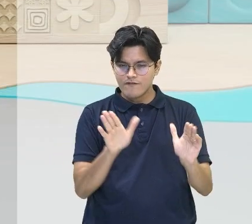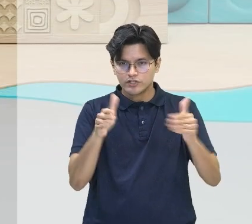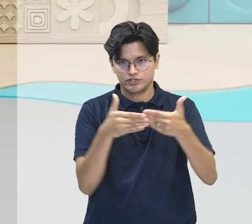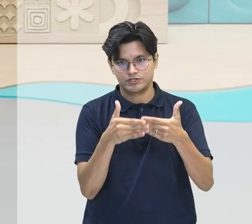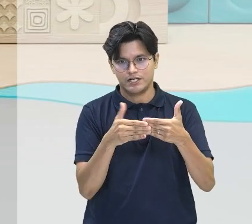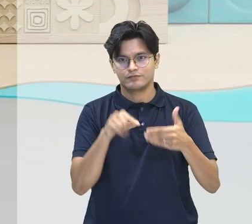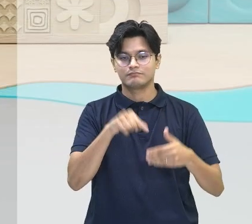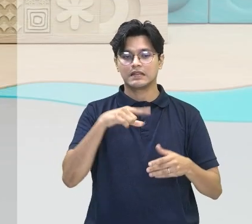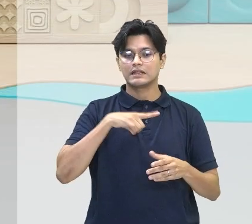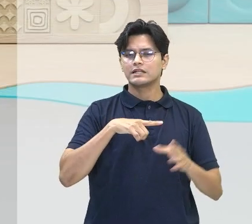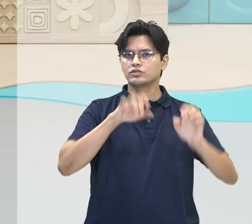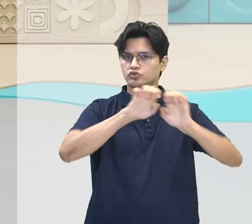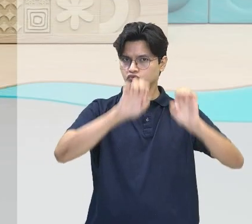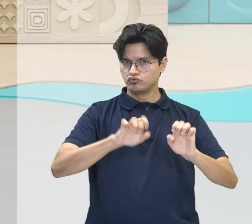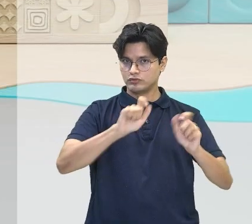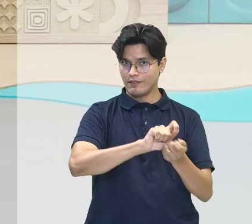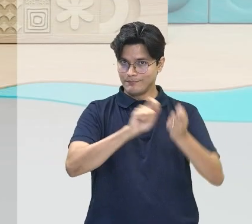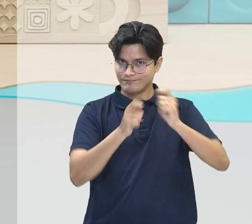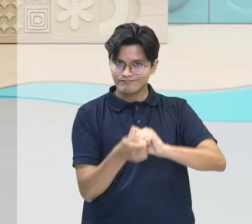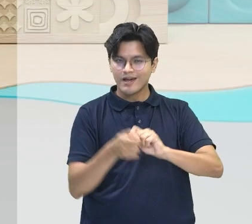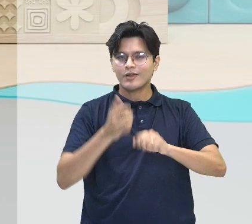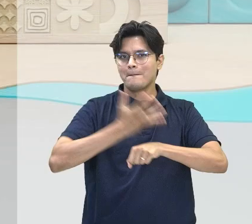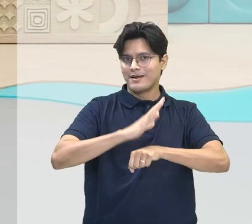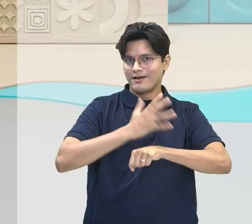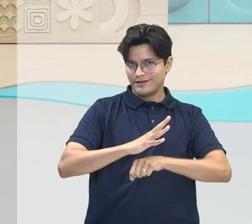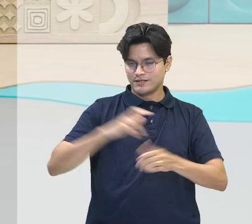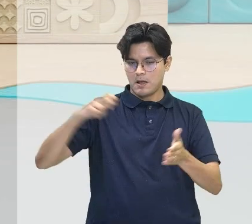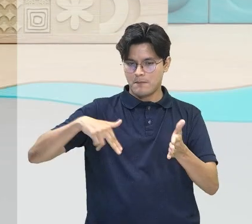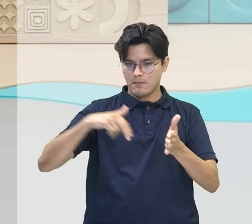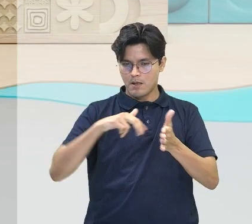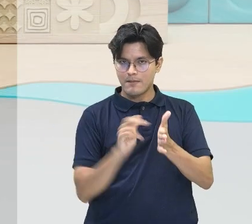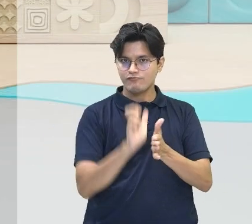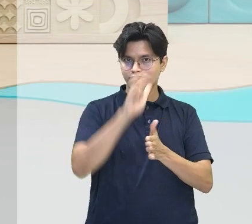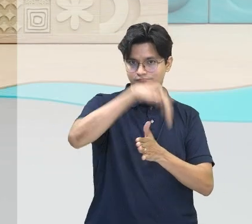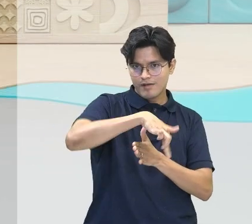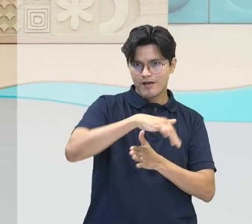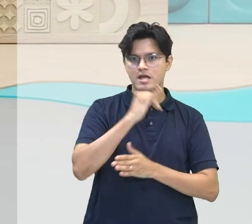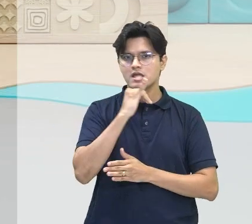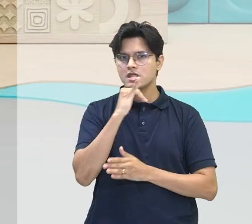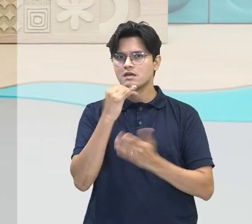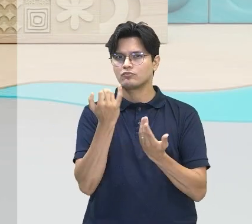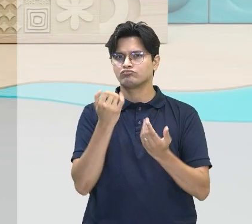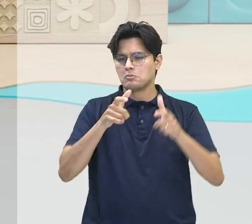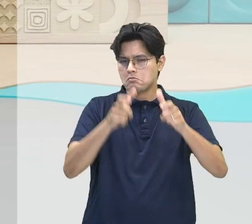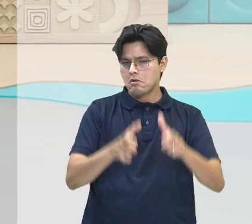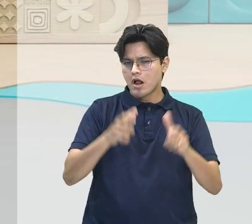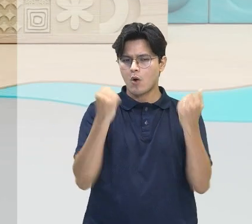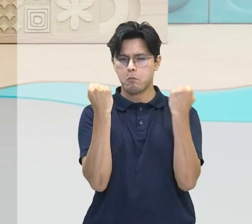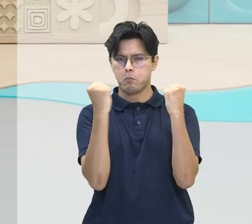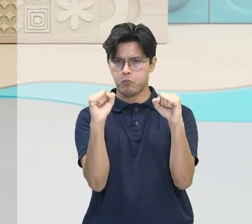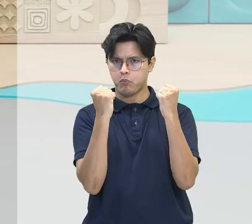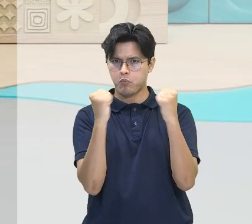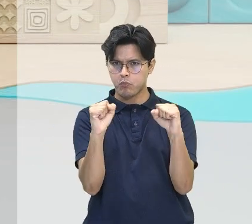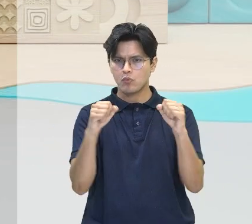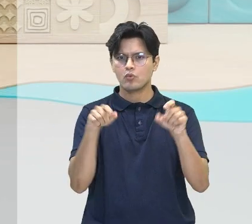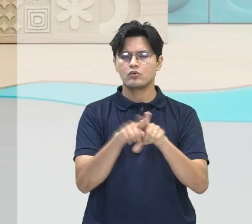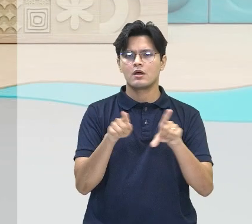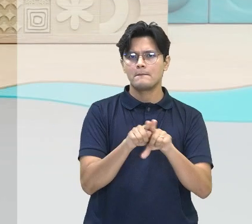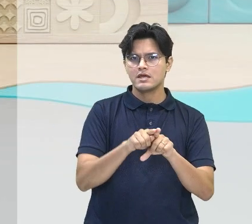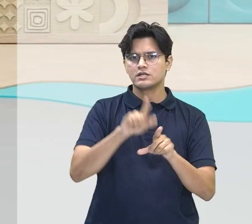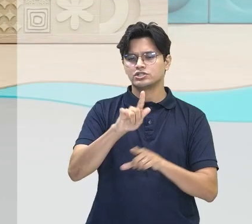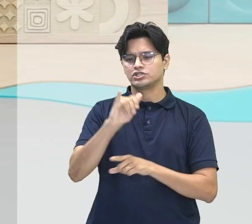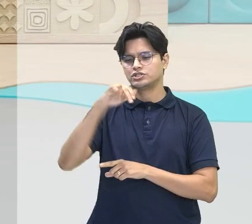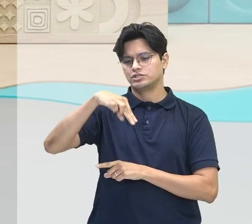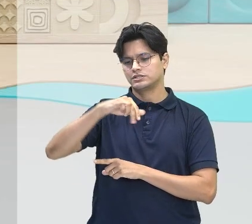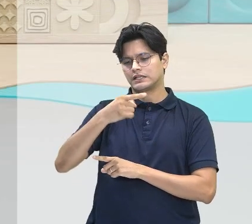prática, em academias, em ginásios, onde vai ter ali o percurso a ser traçado, né, a